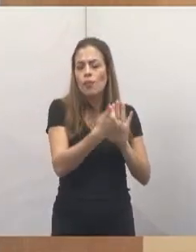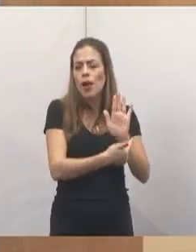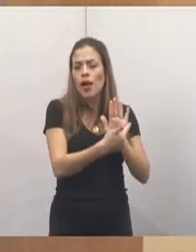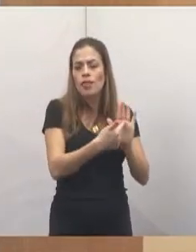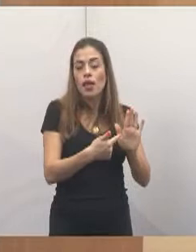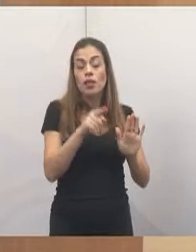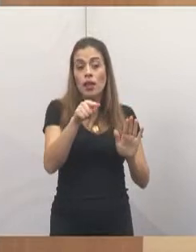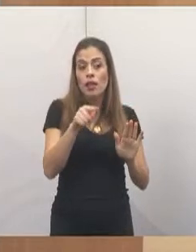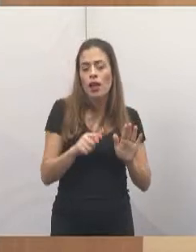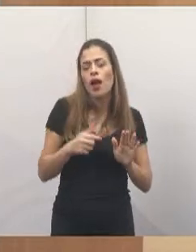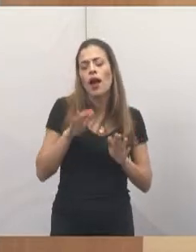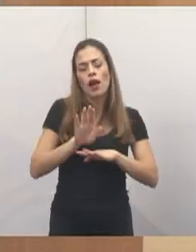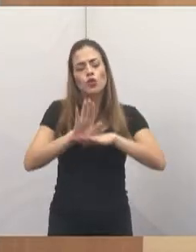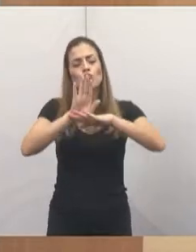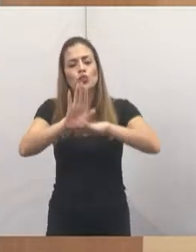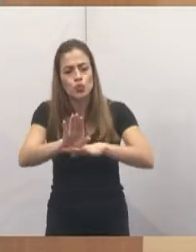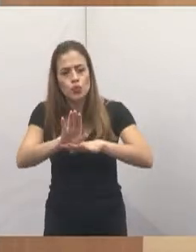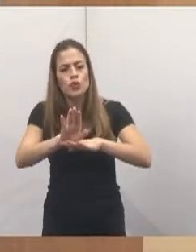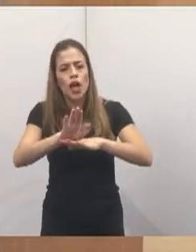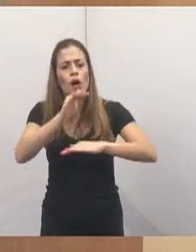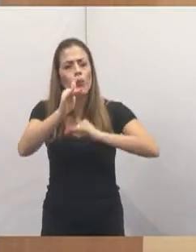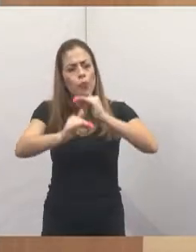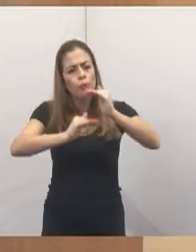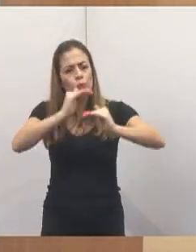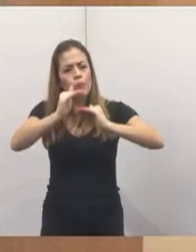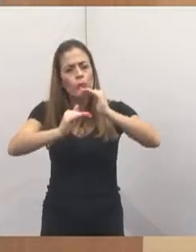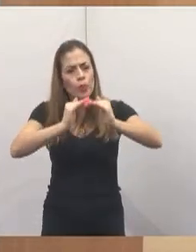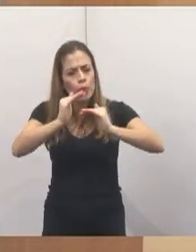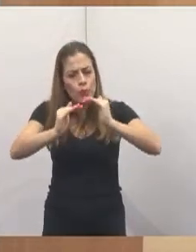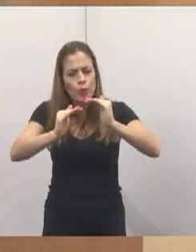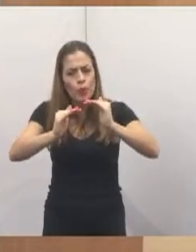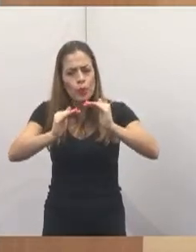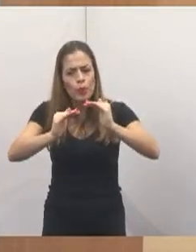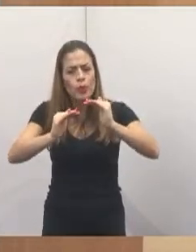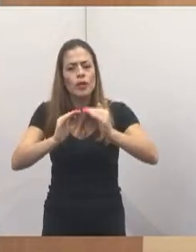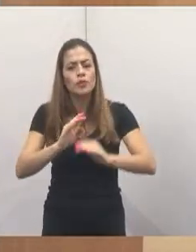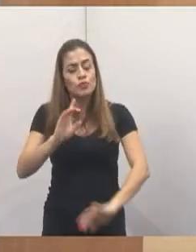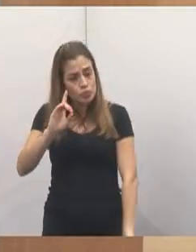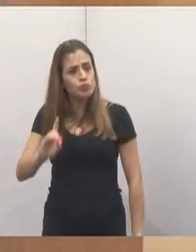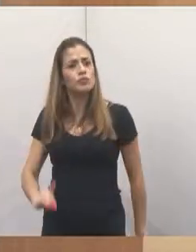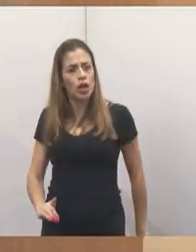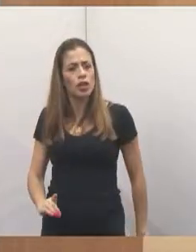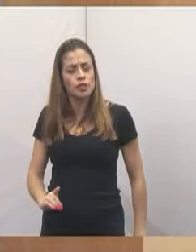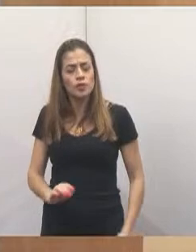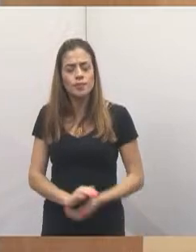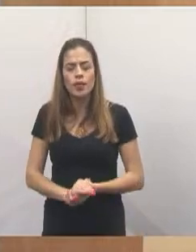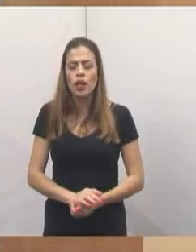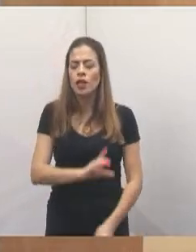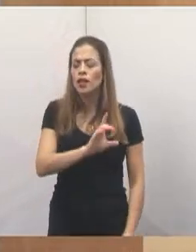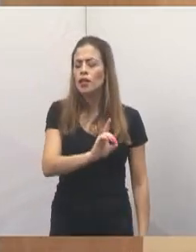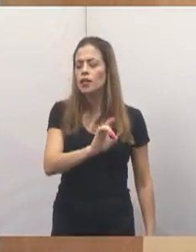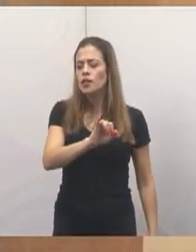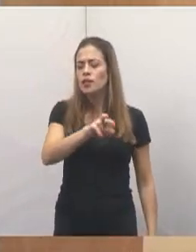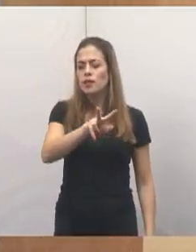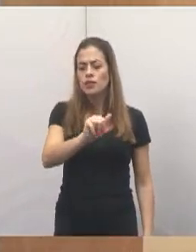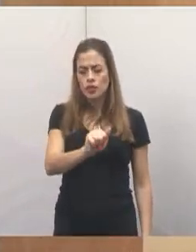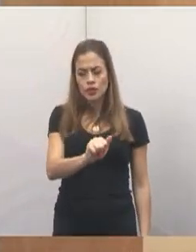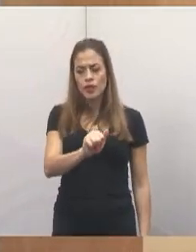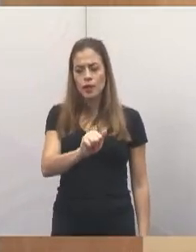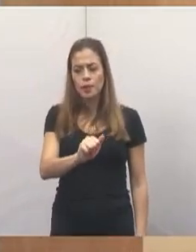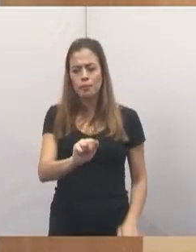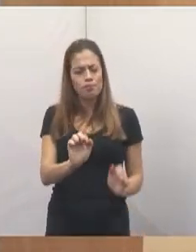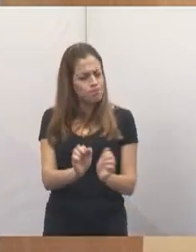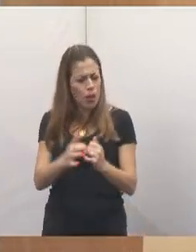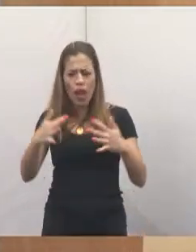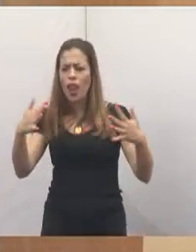ajudando a construir o Estado democrático de direito. Doutora Diva, não poderia deixar aqui de citar, grande, brilhante